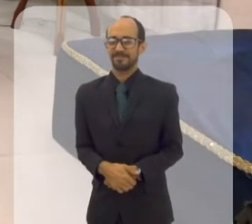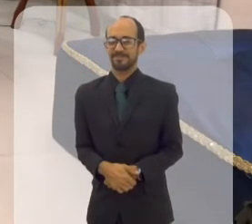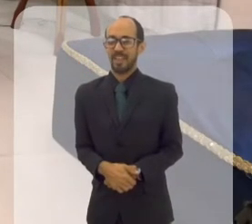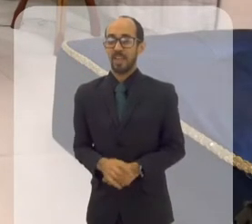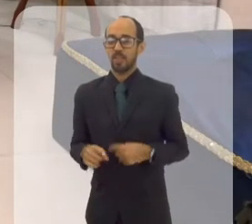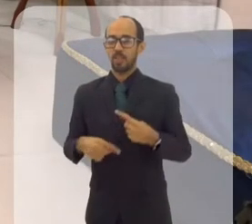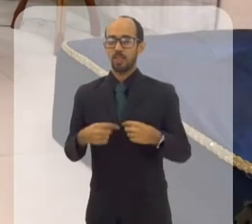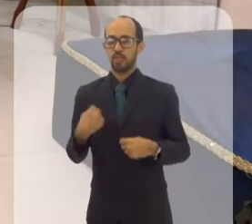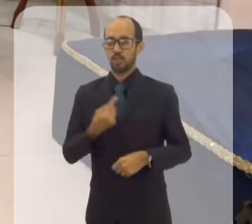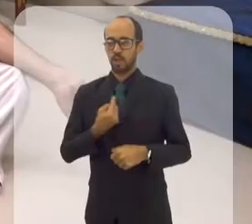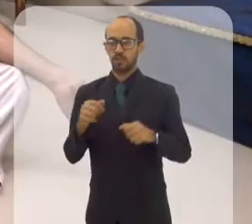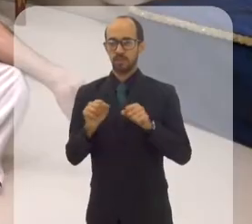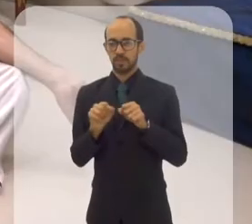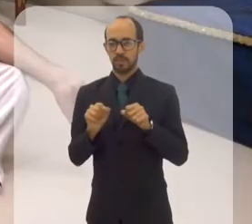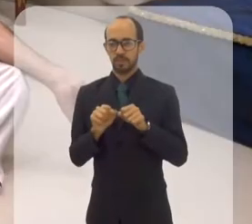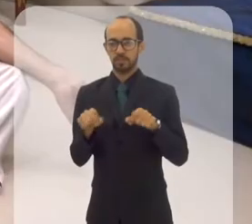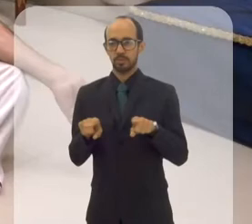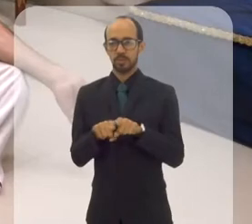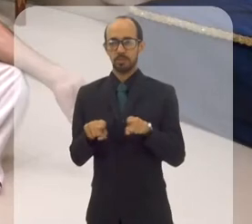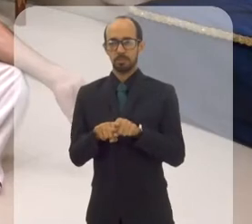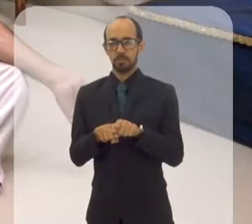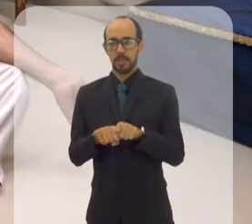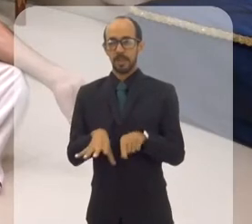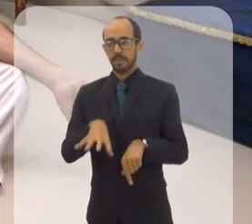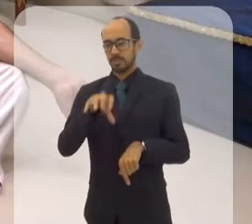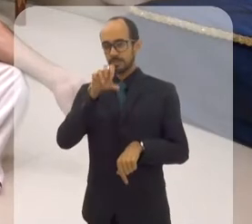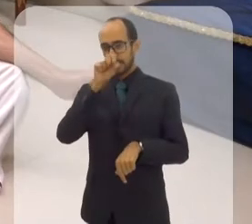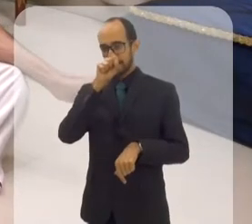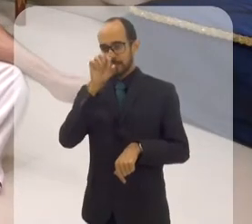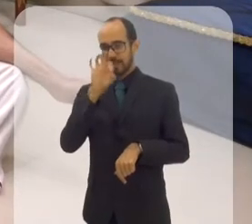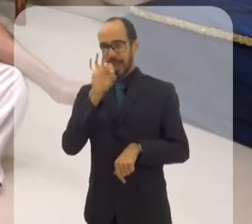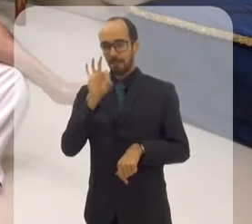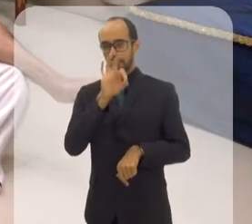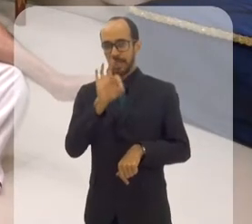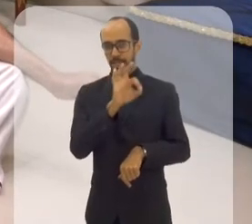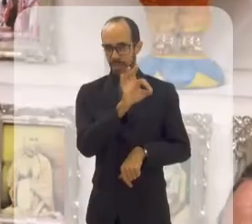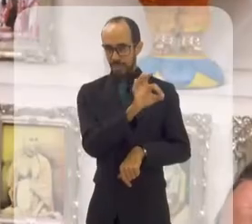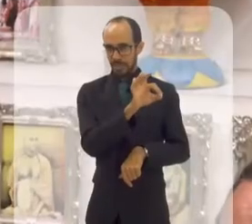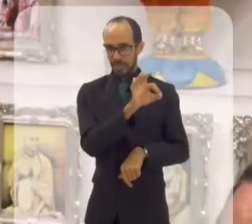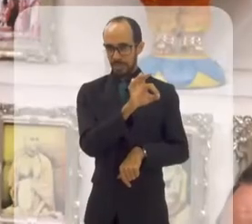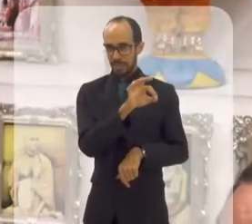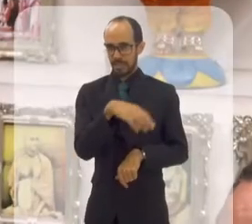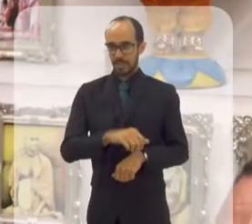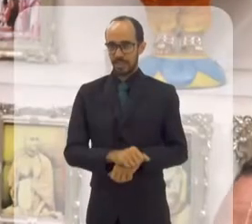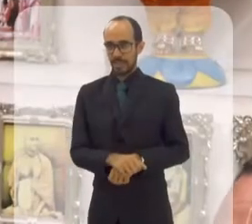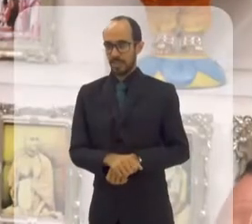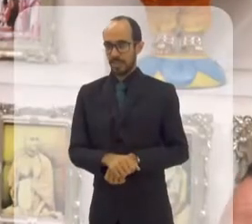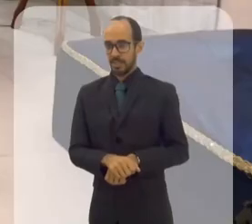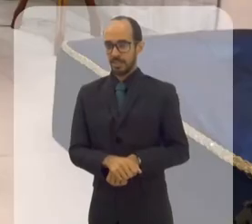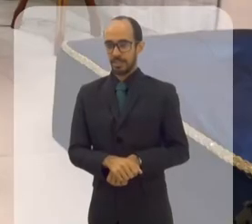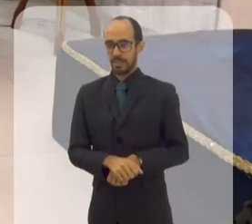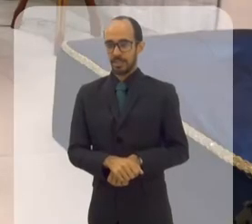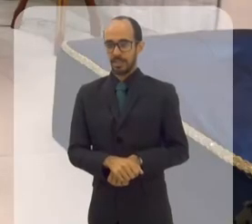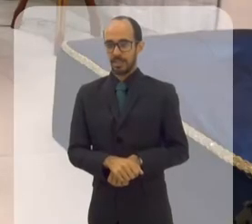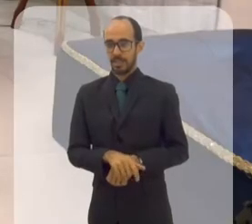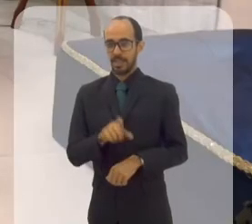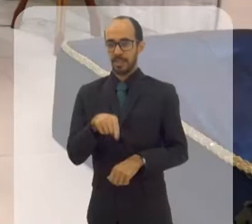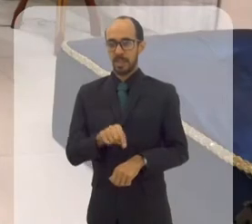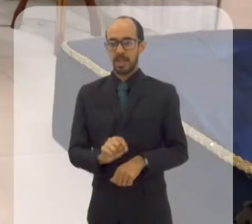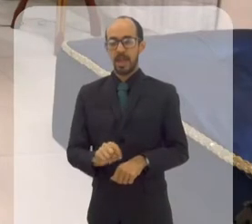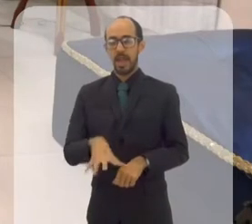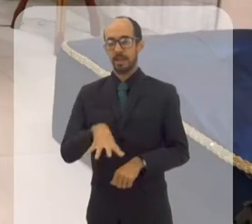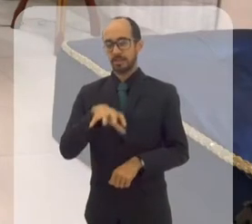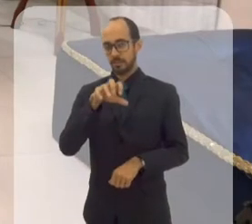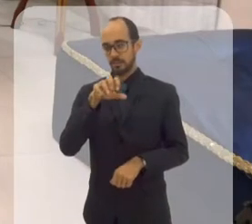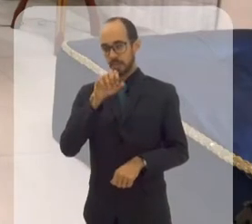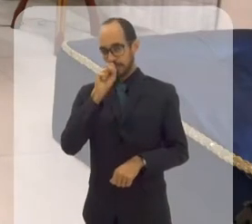É, nós fazemos também a respiração da abelha. É uma respiração. Que significa? Brahmari